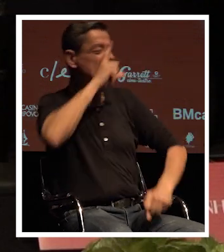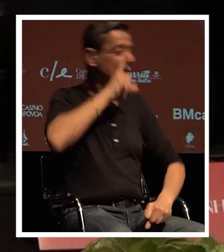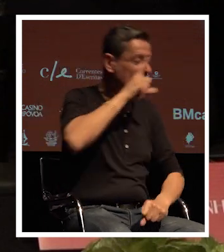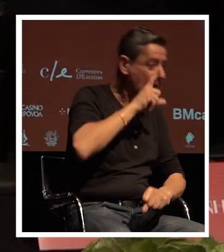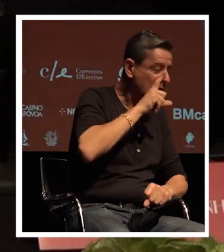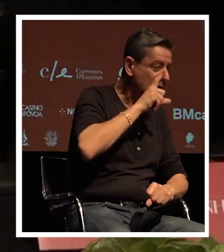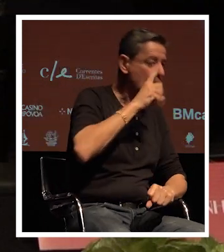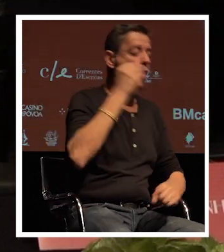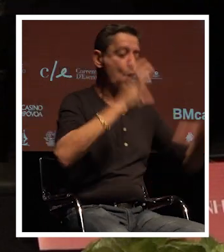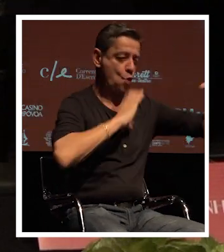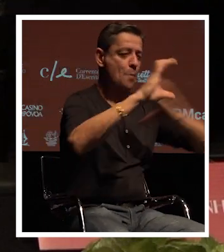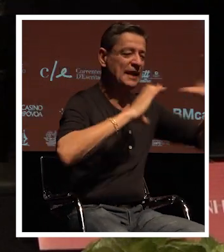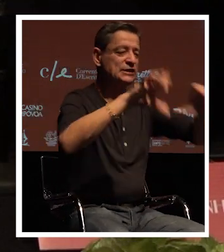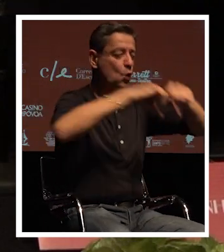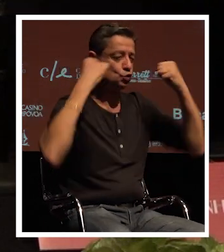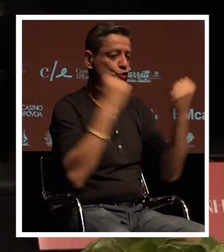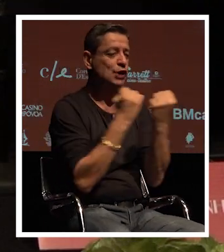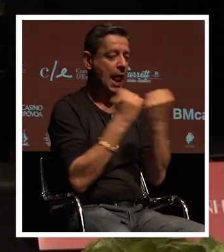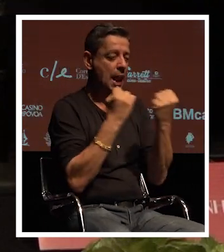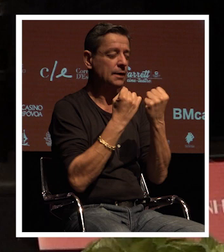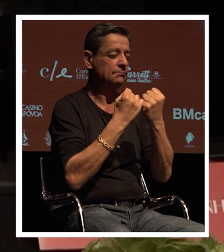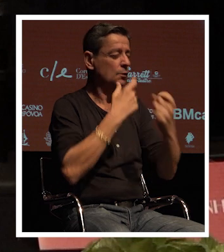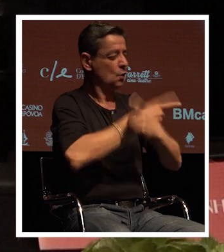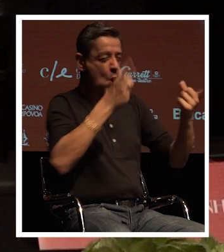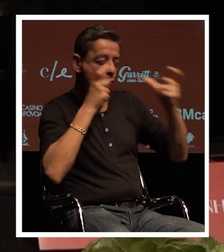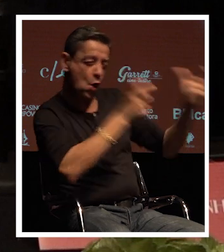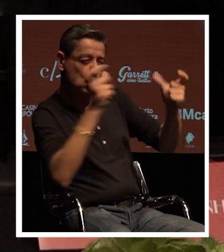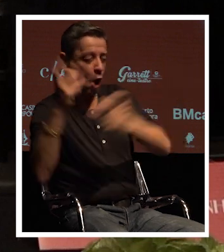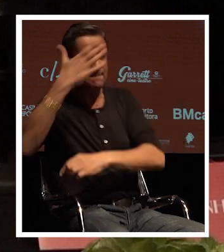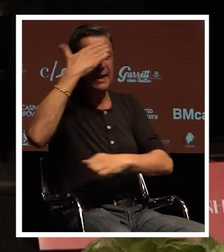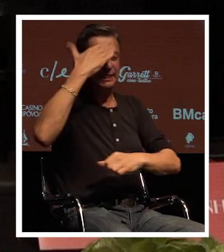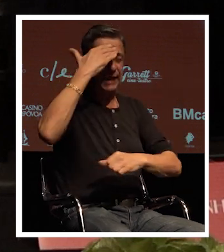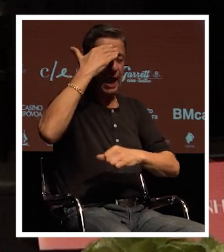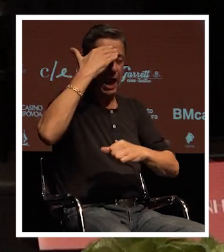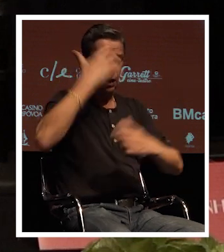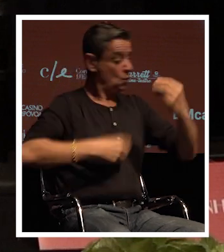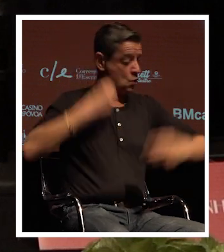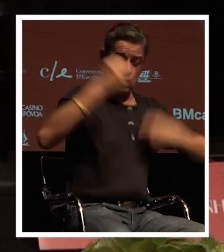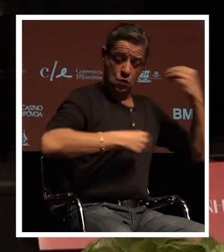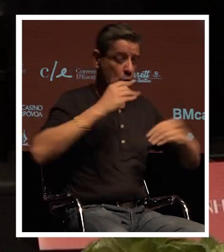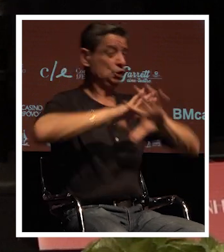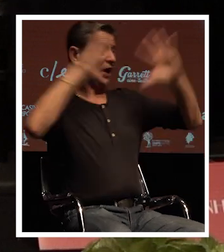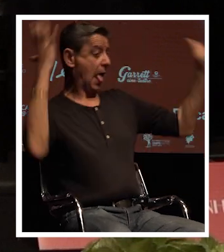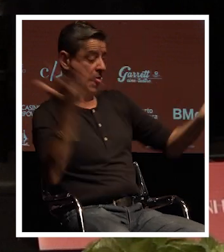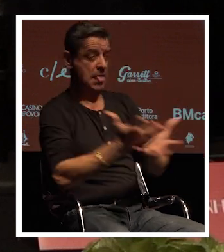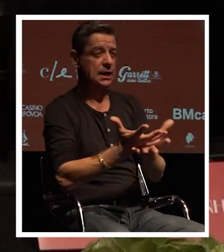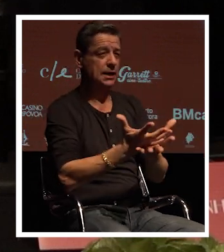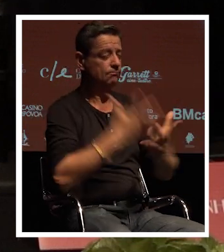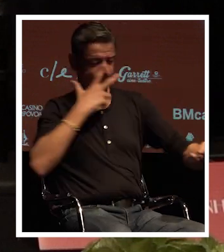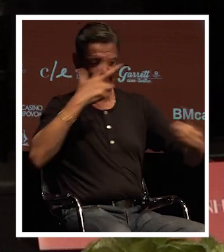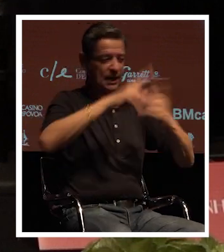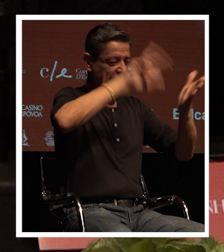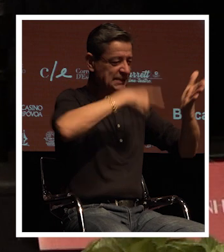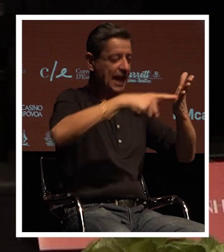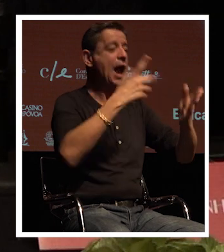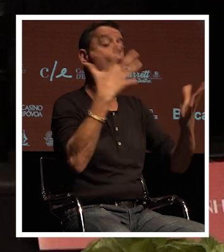mentira Comunicação Social é a arma estatal que controla o mental lança o pânico geral na área canel a